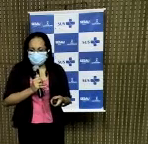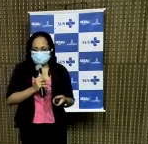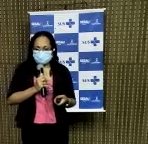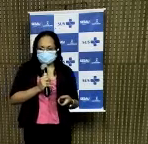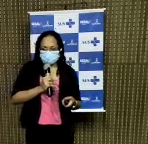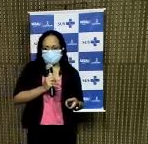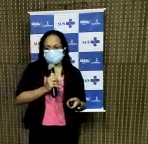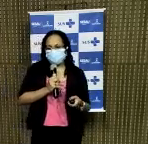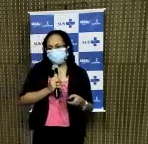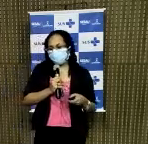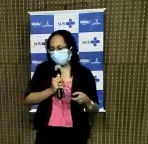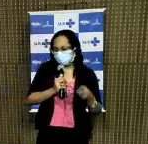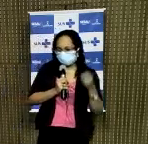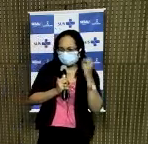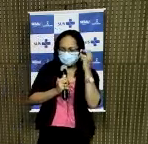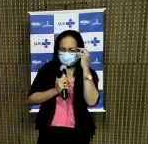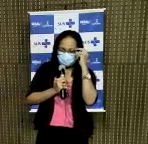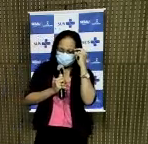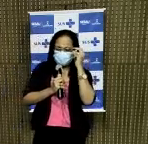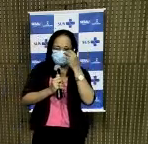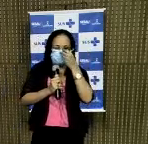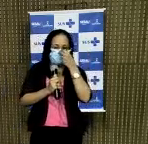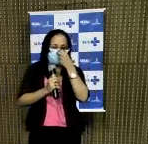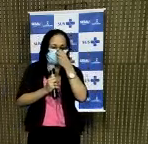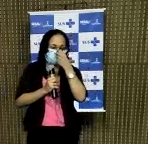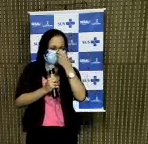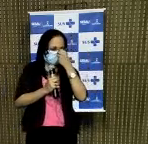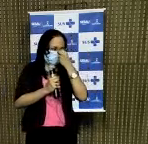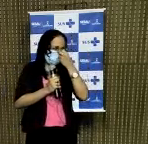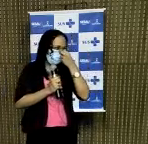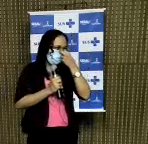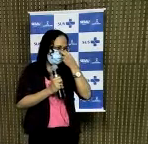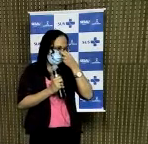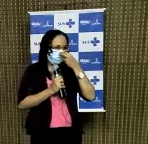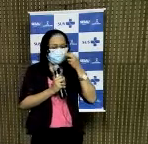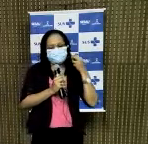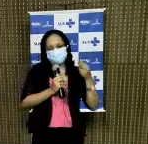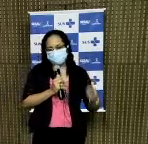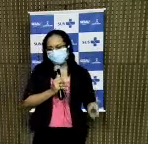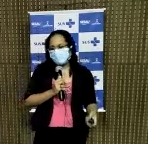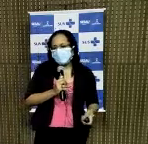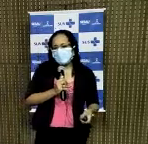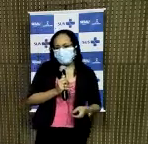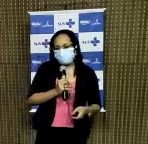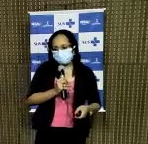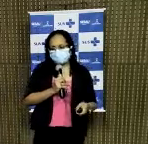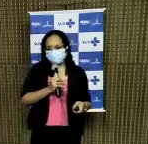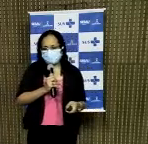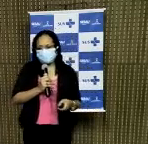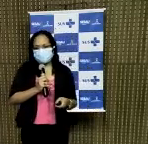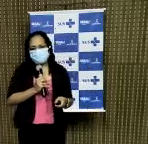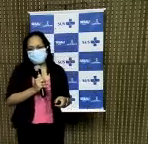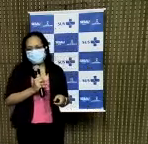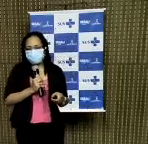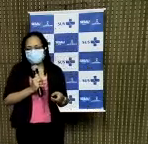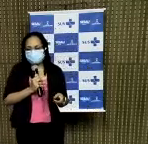Gestantes e o pré-natal. No primeiro semestre de 2021, nós tivemos 44 gestantes que encerraram o seu pré-natal,